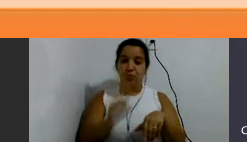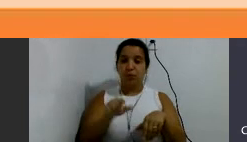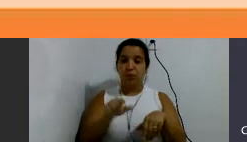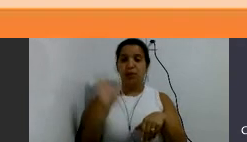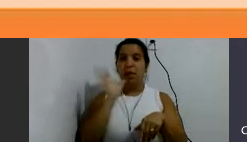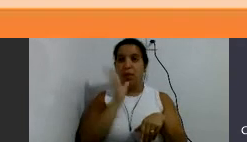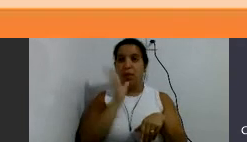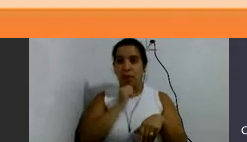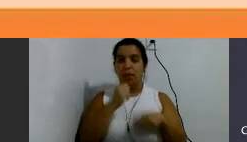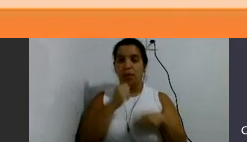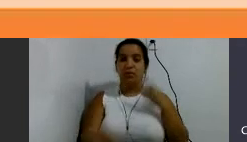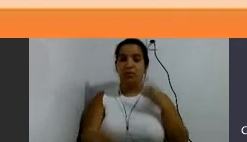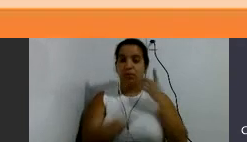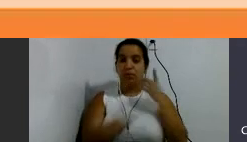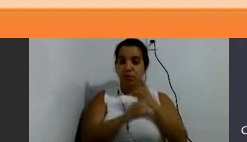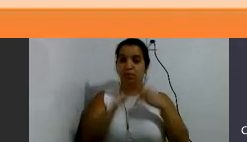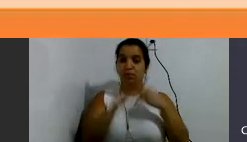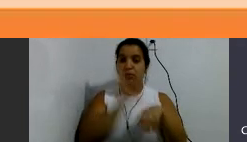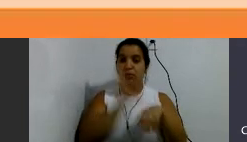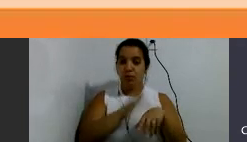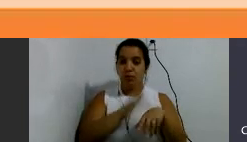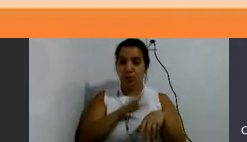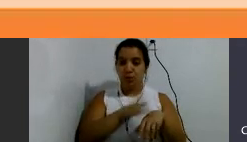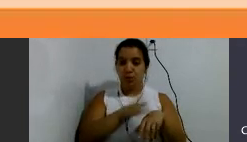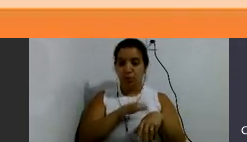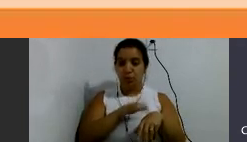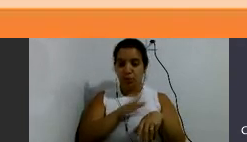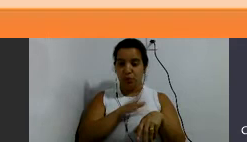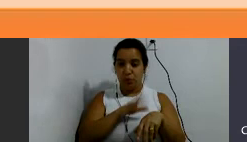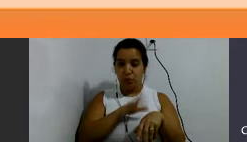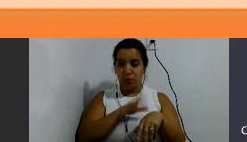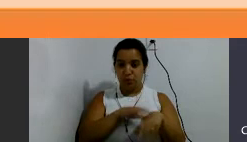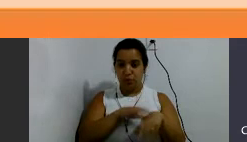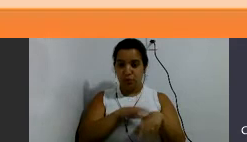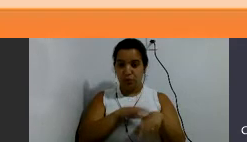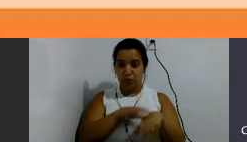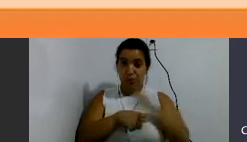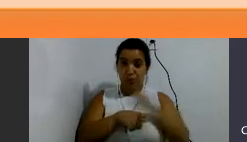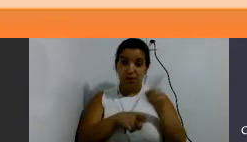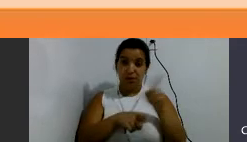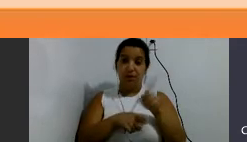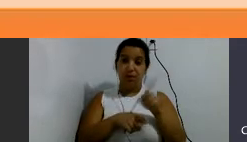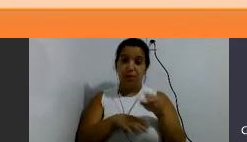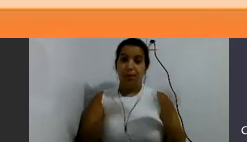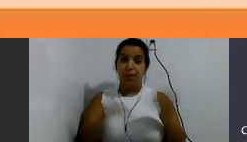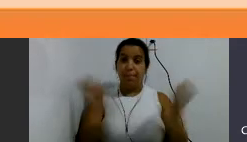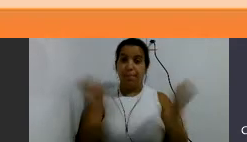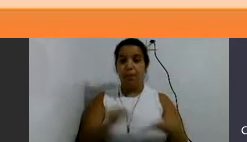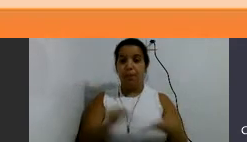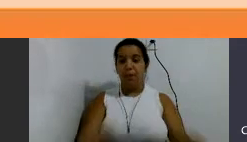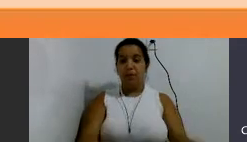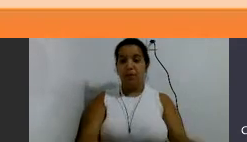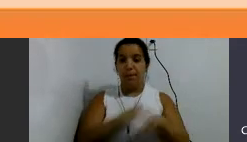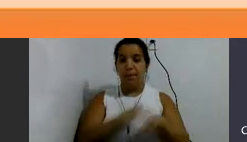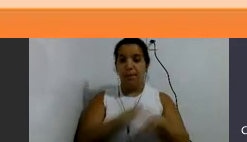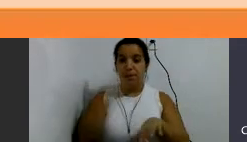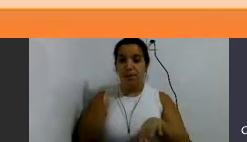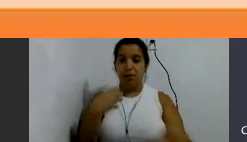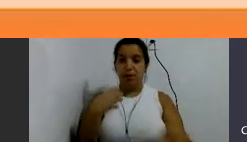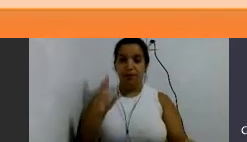para dar o diagnóstico do paciente nessa linha de raciocínio aqui, o estado dele se torna mais crítico. Porque a gente tem uma hemólise